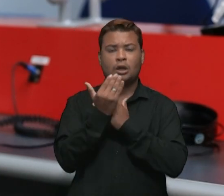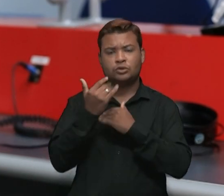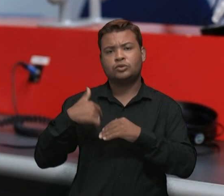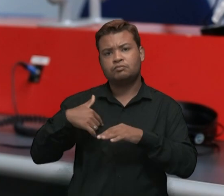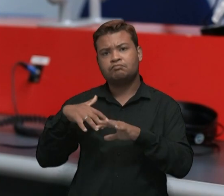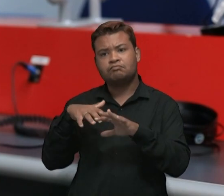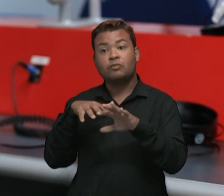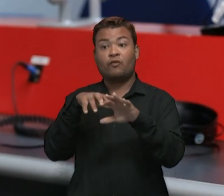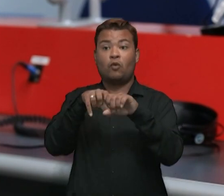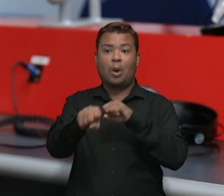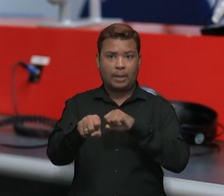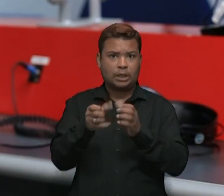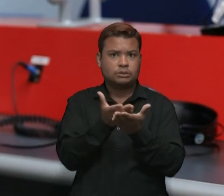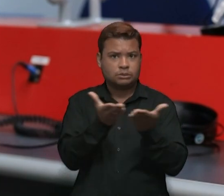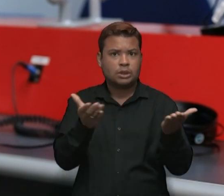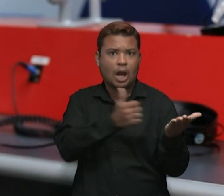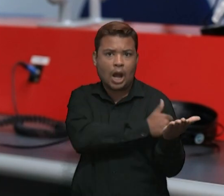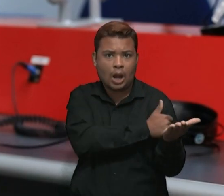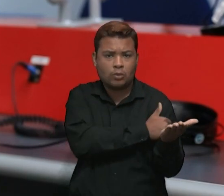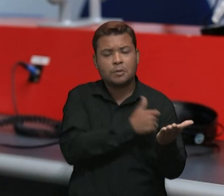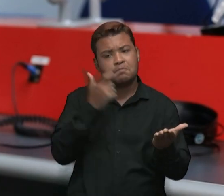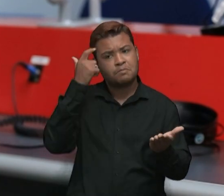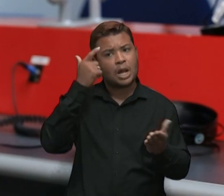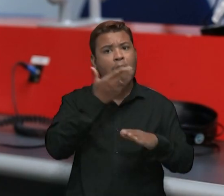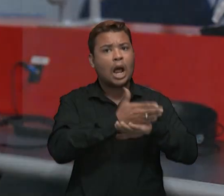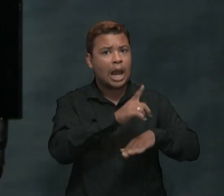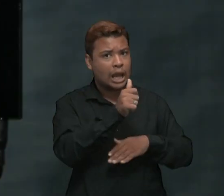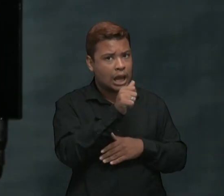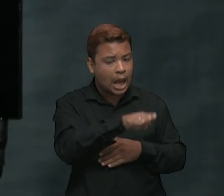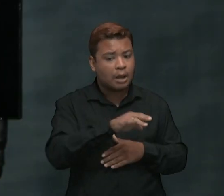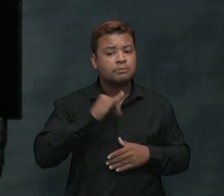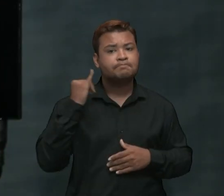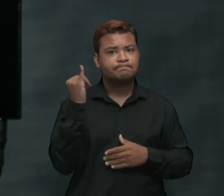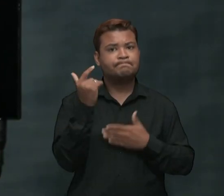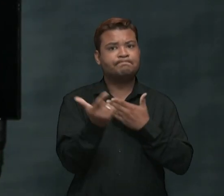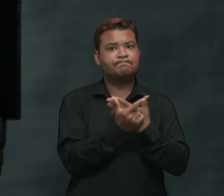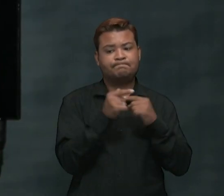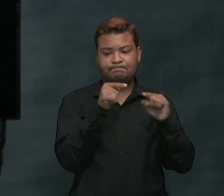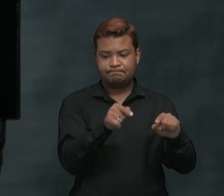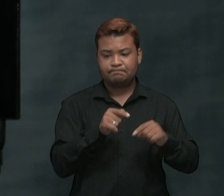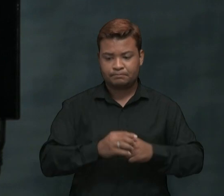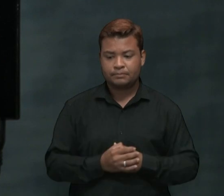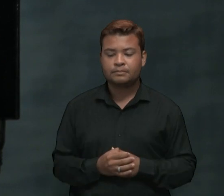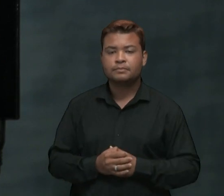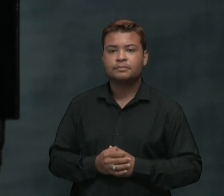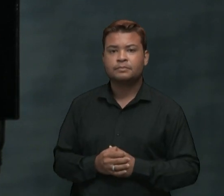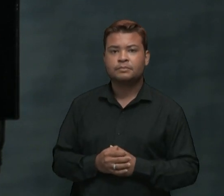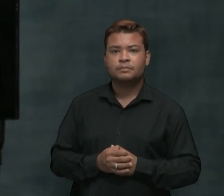é o principal papel dos laboratórios aqui na rádio.